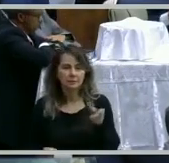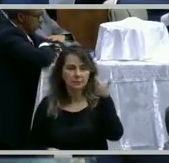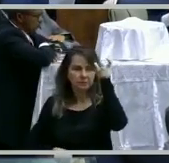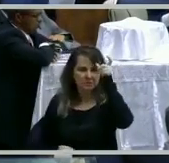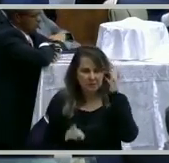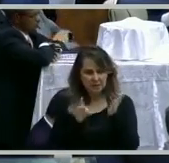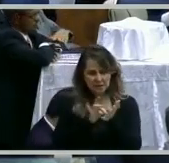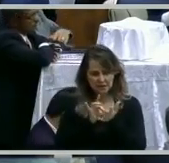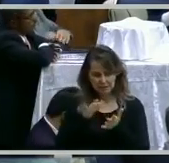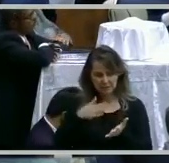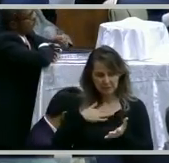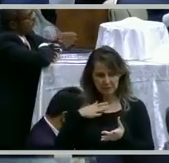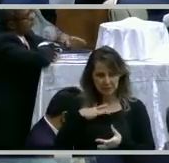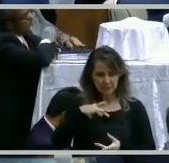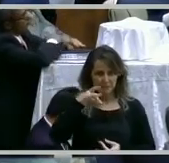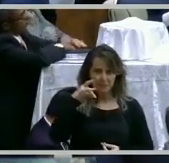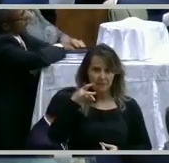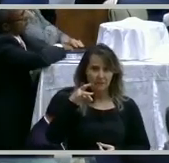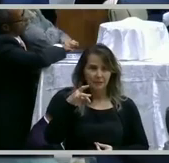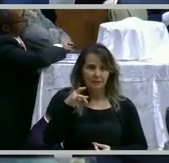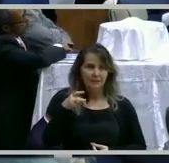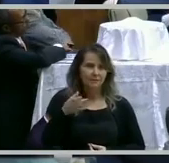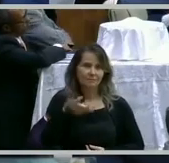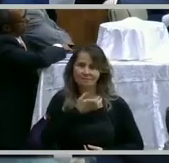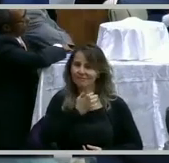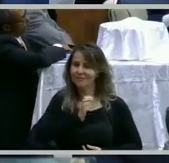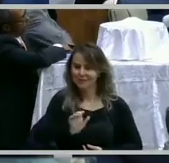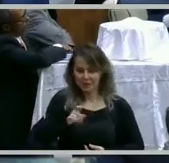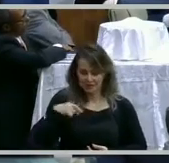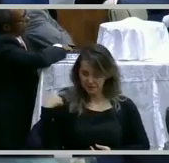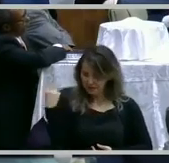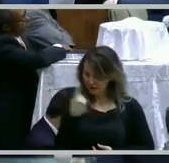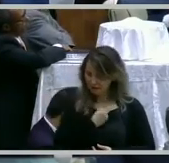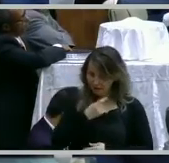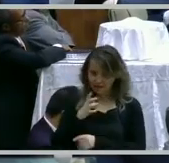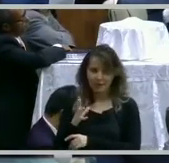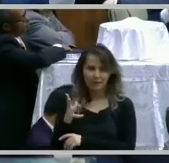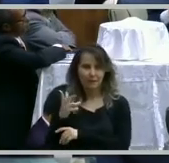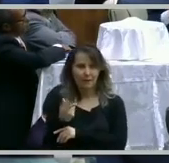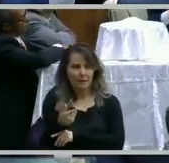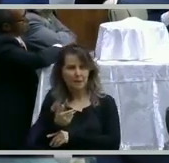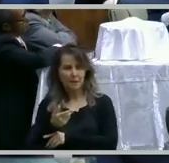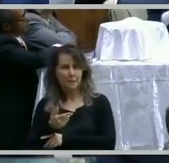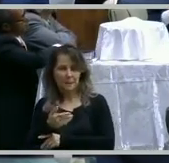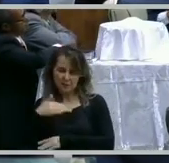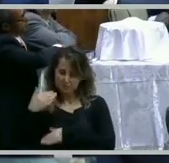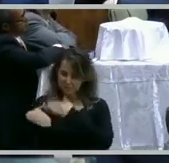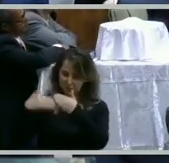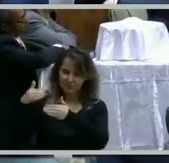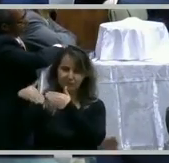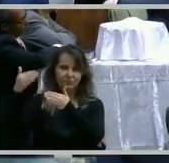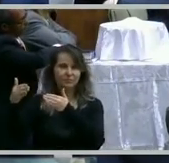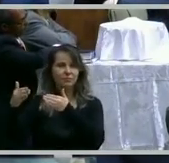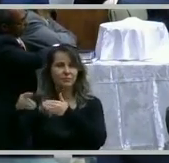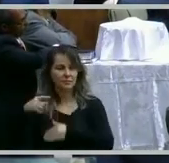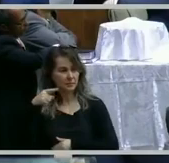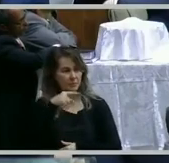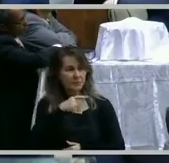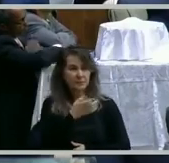quer a igreja marchando. O inimigo quer uma igreja derrotada. O inimigo quer uma igreja